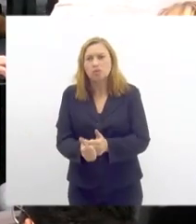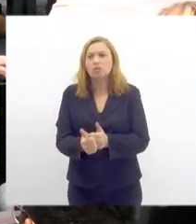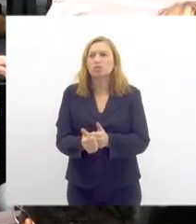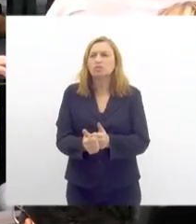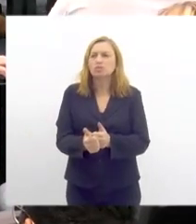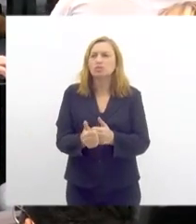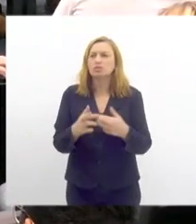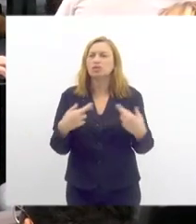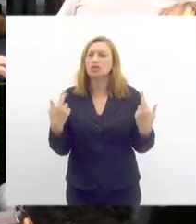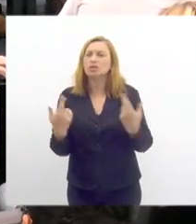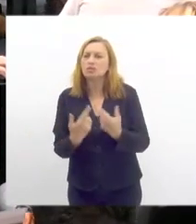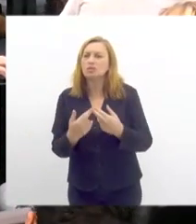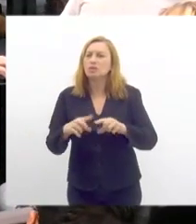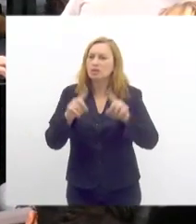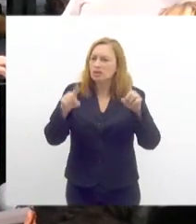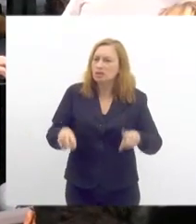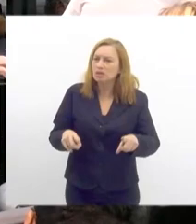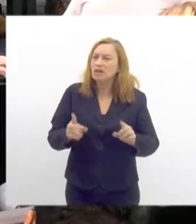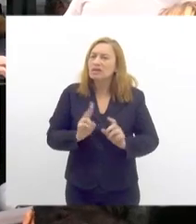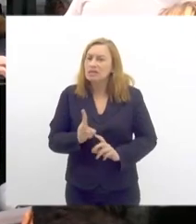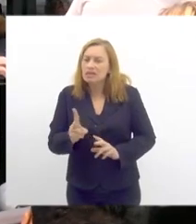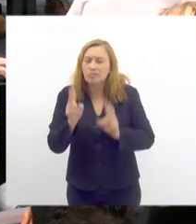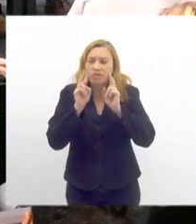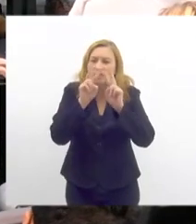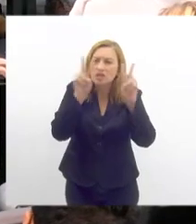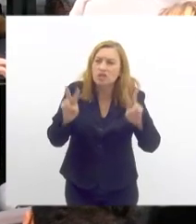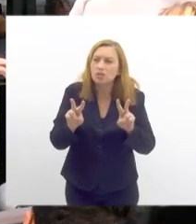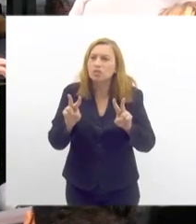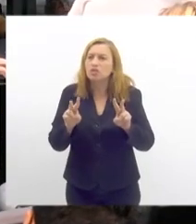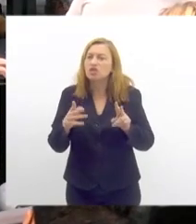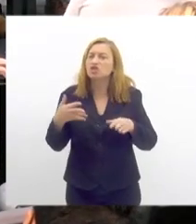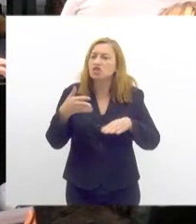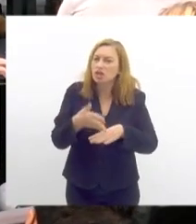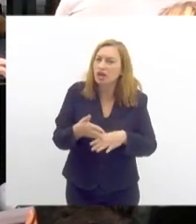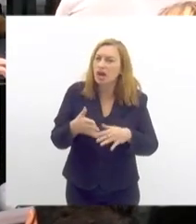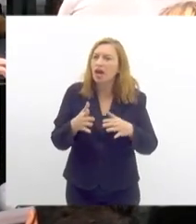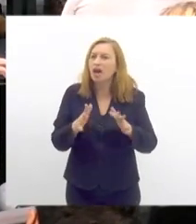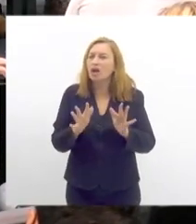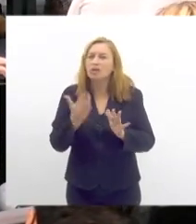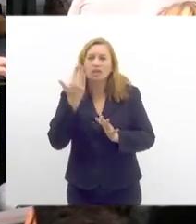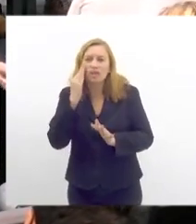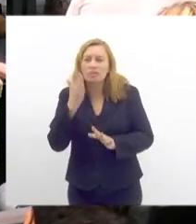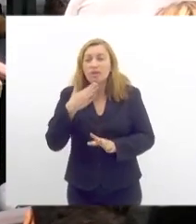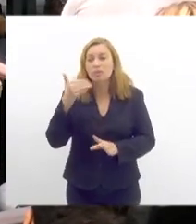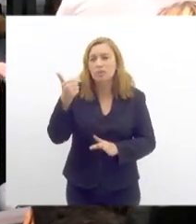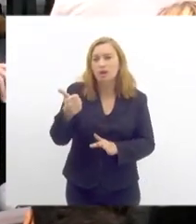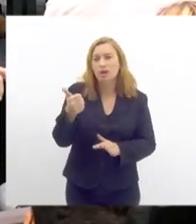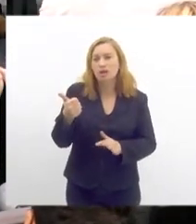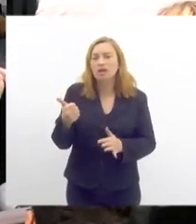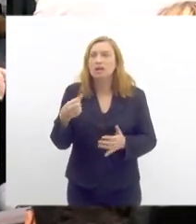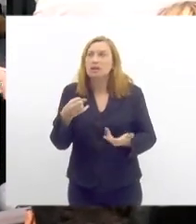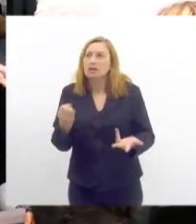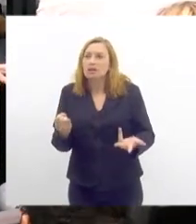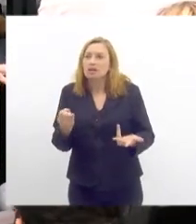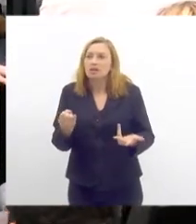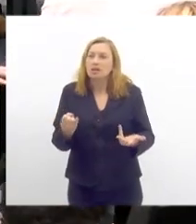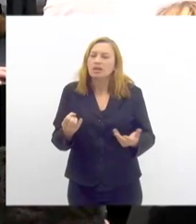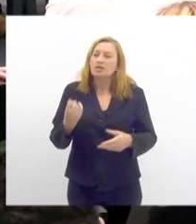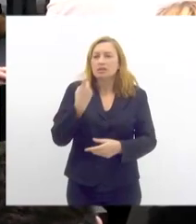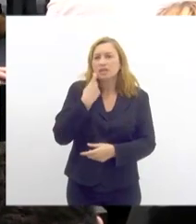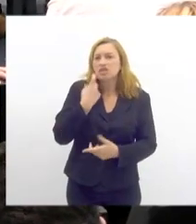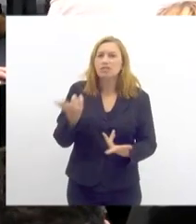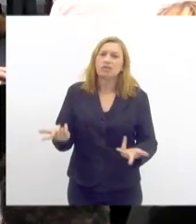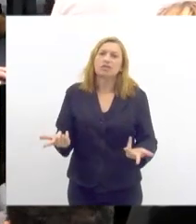audiências da Comissão de Servidores é sempre visando chegar a alguma conclusão, chegar a algum entendimento. Se for para, numa